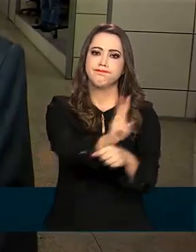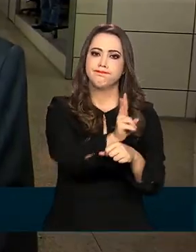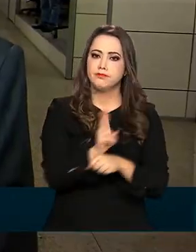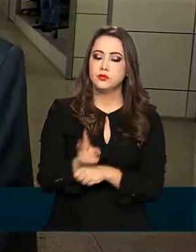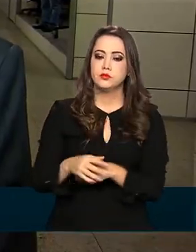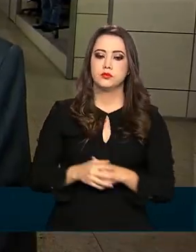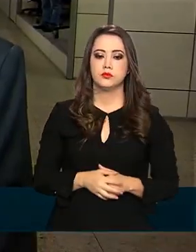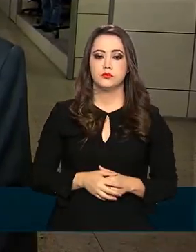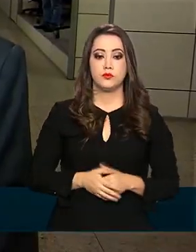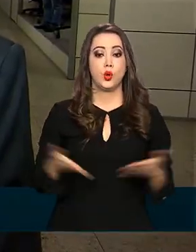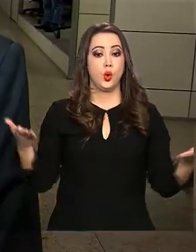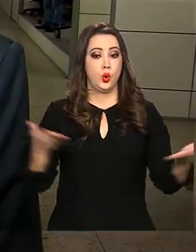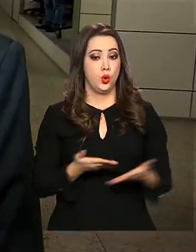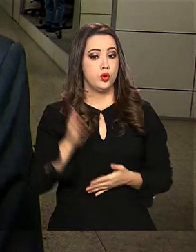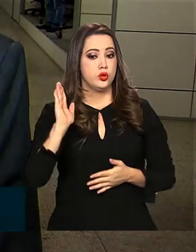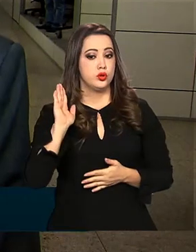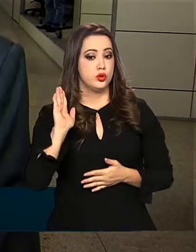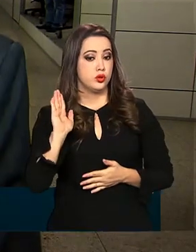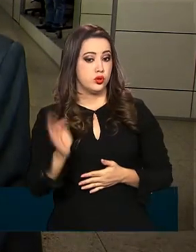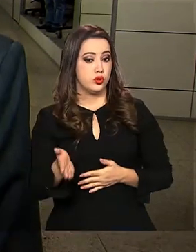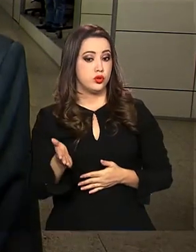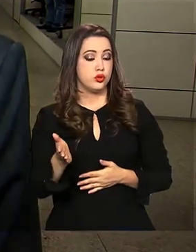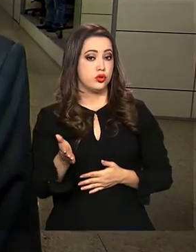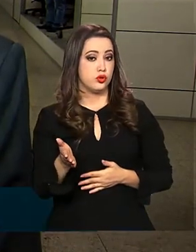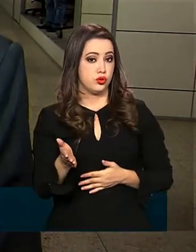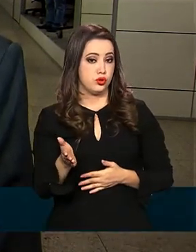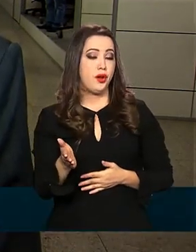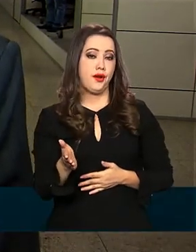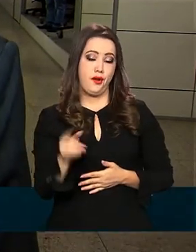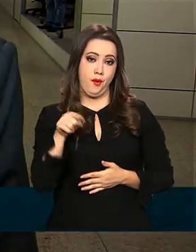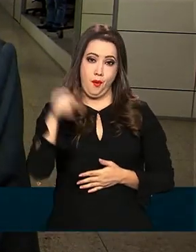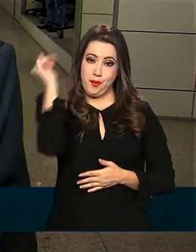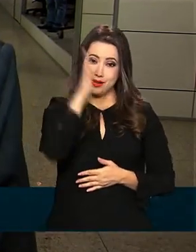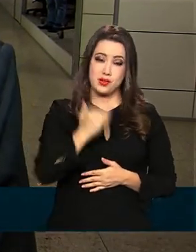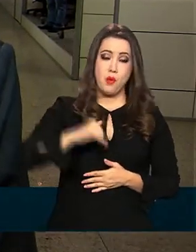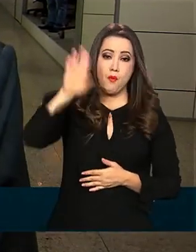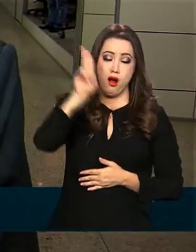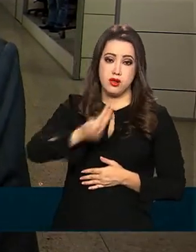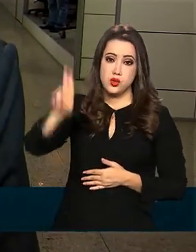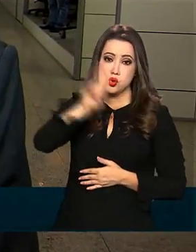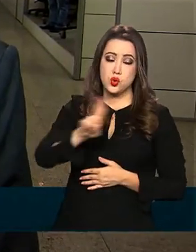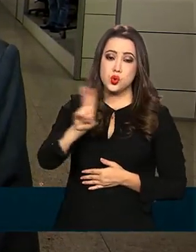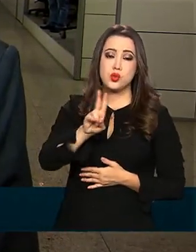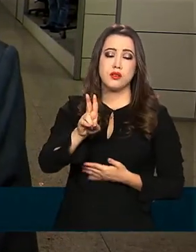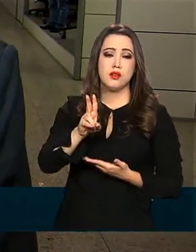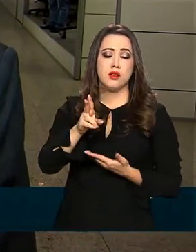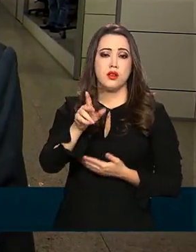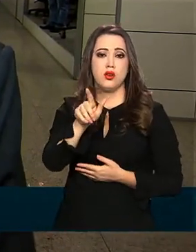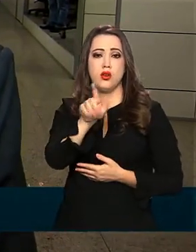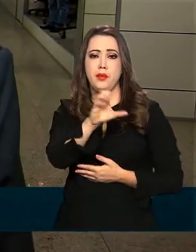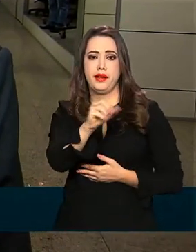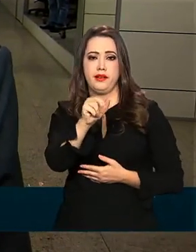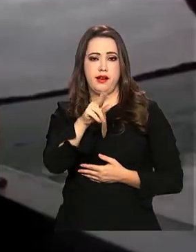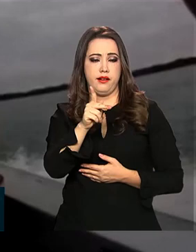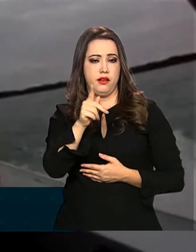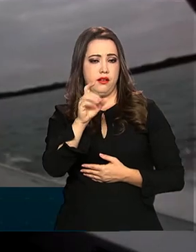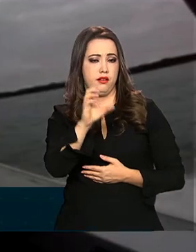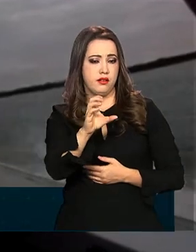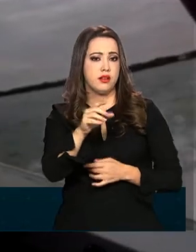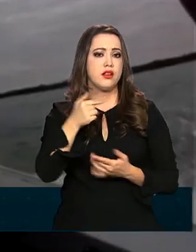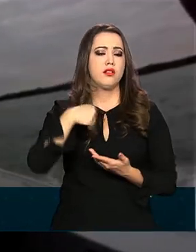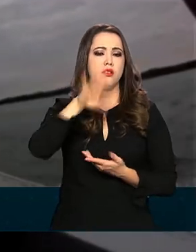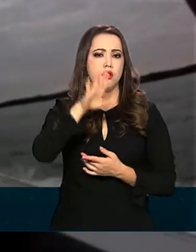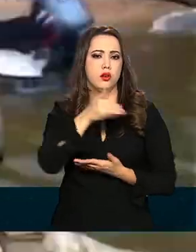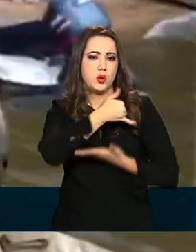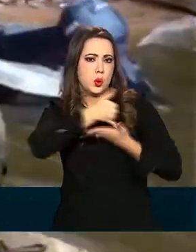nós somos já o primeiro consumidor de crack do mundo, segundo de cocaína, o maior local de passagem de droga do mundo. Nós temos